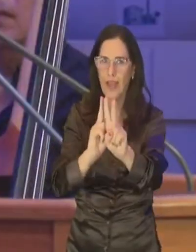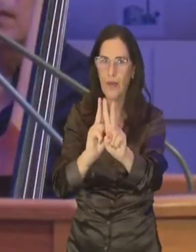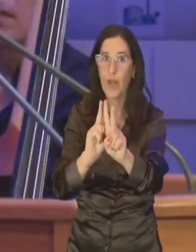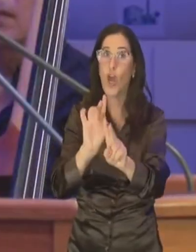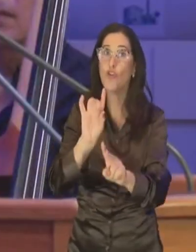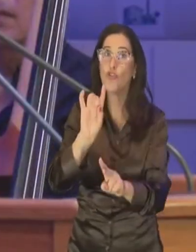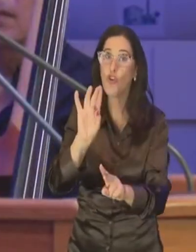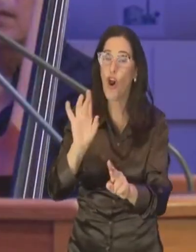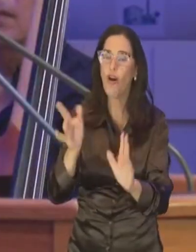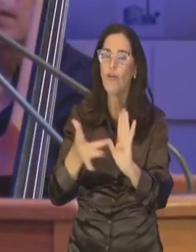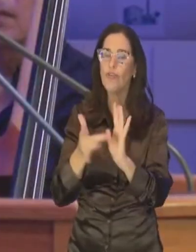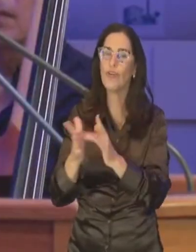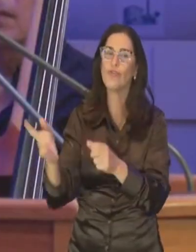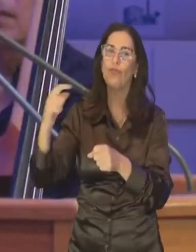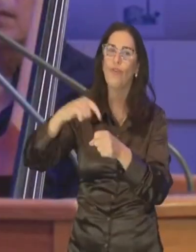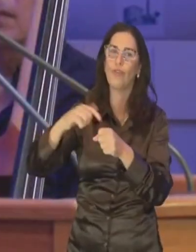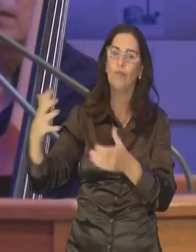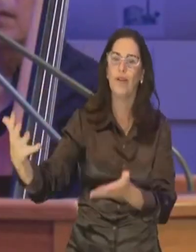buscar.